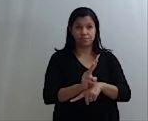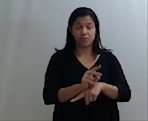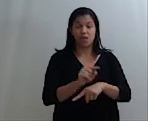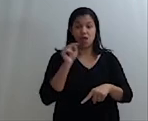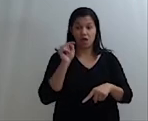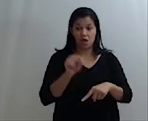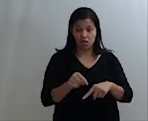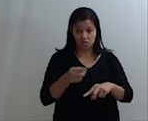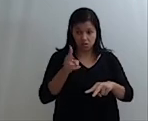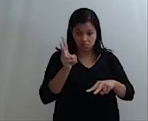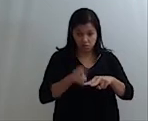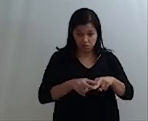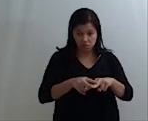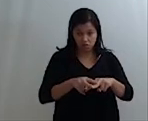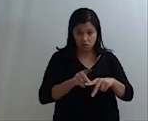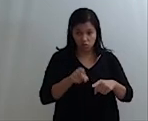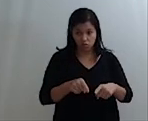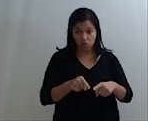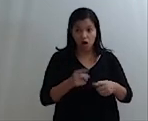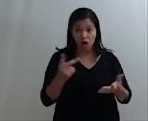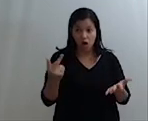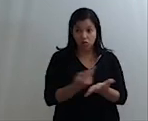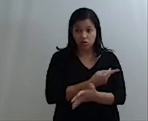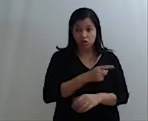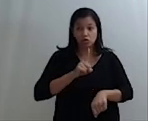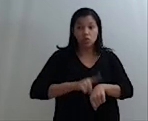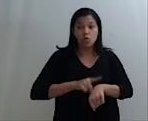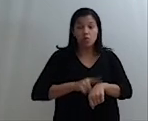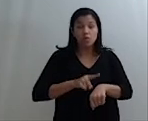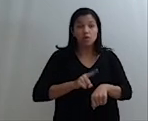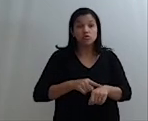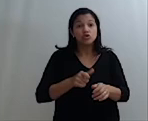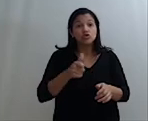ela foi decretada ainda na fase de investigação